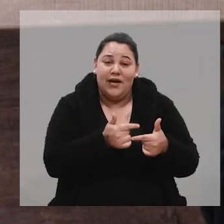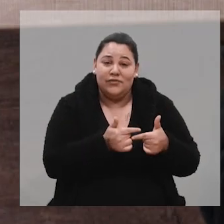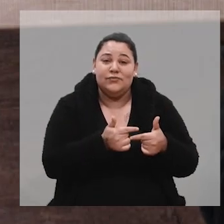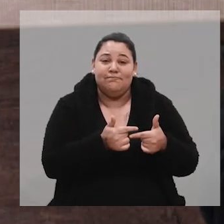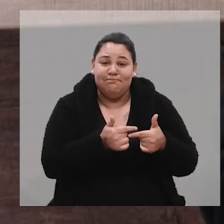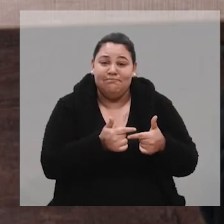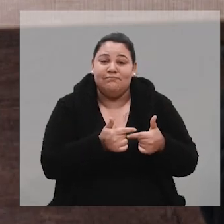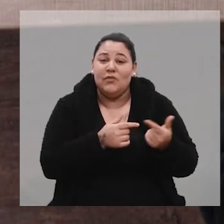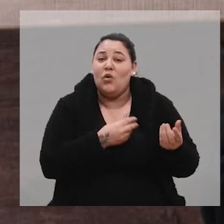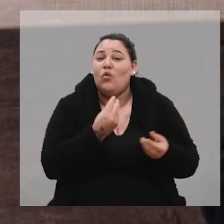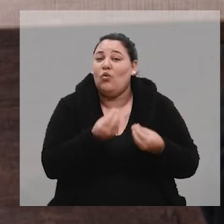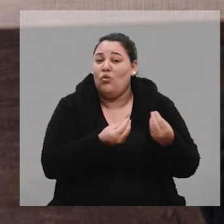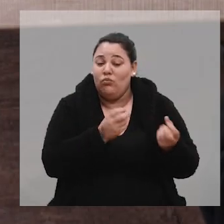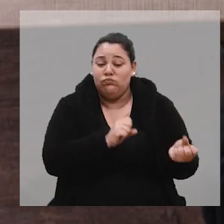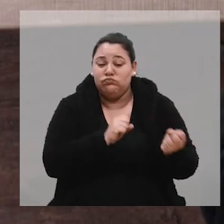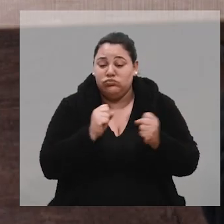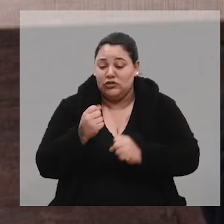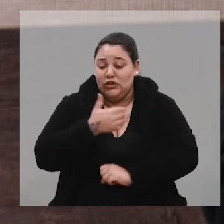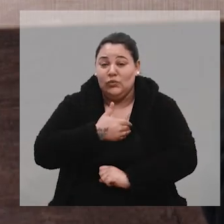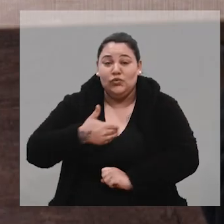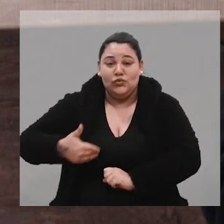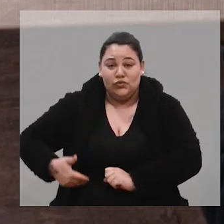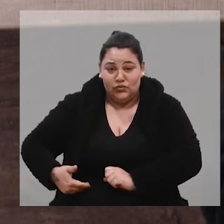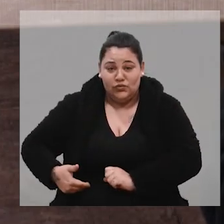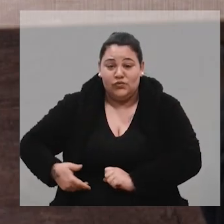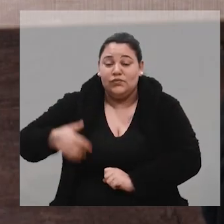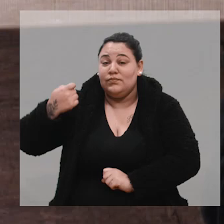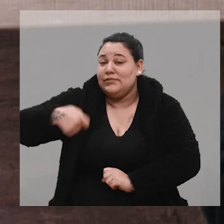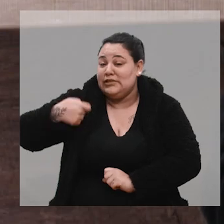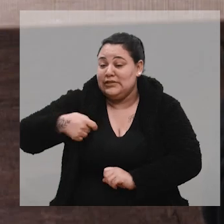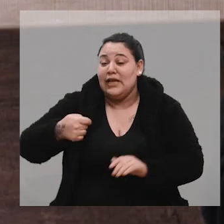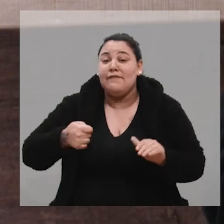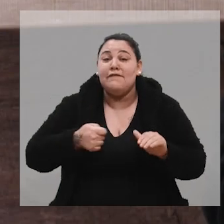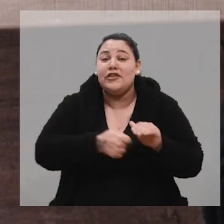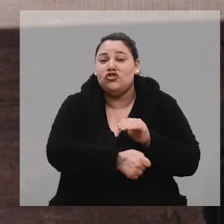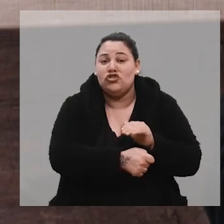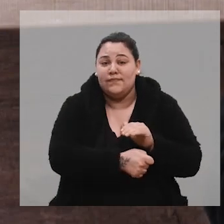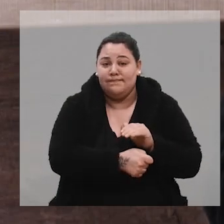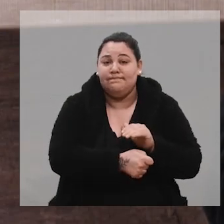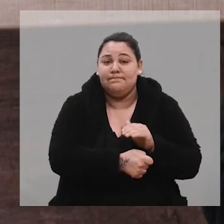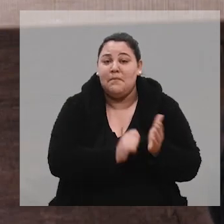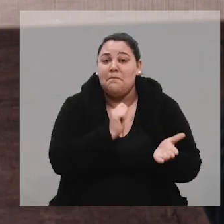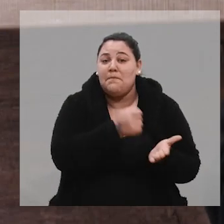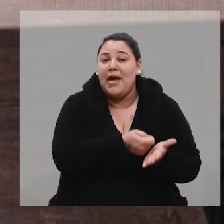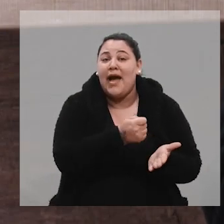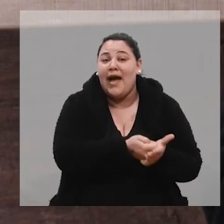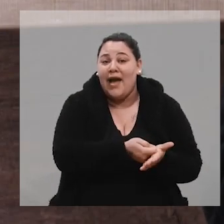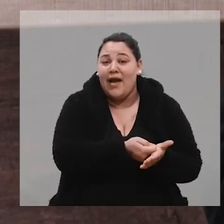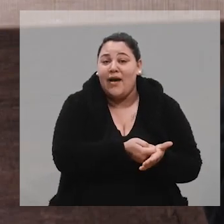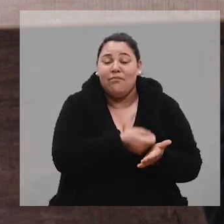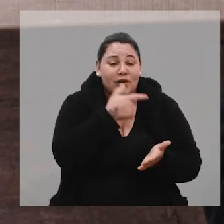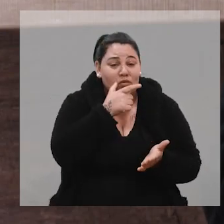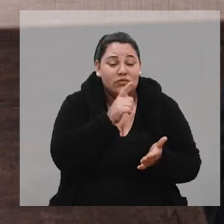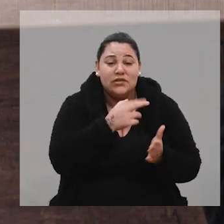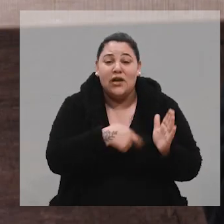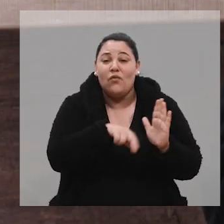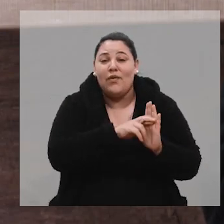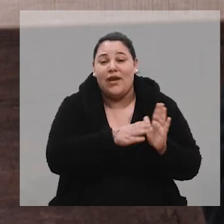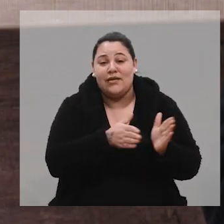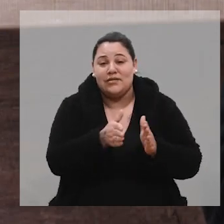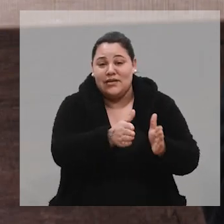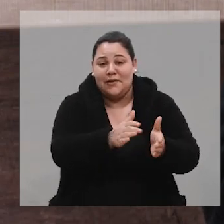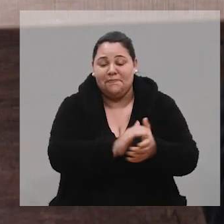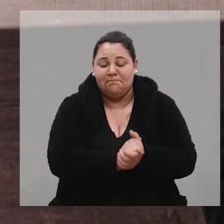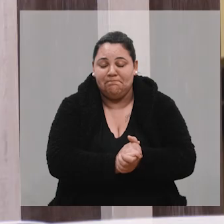e serviços o quanto o poder público, Fábio, vai ter que investir para poder recuperar essas